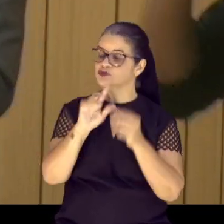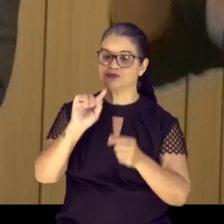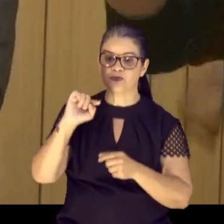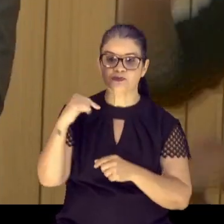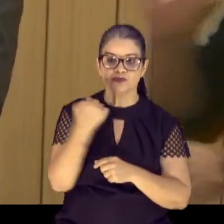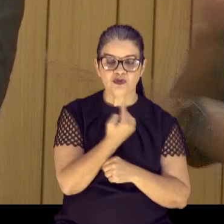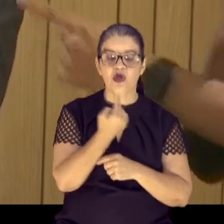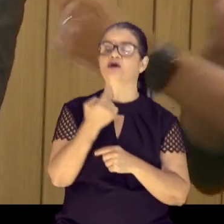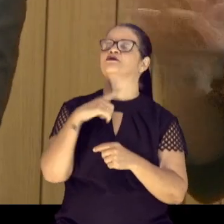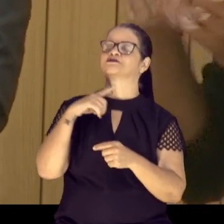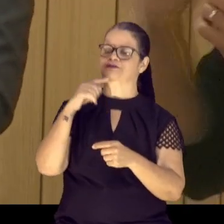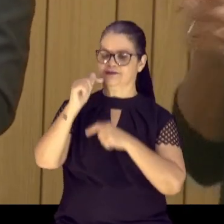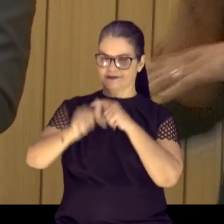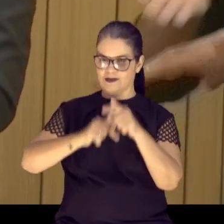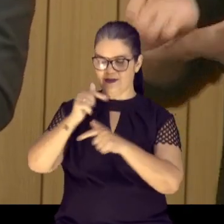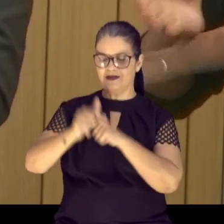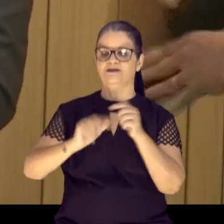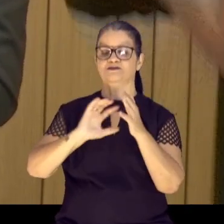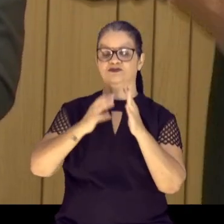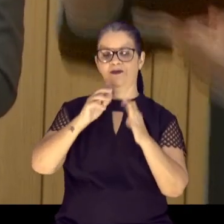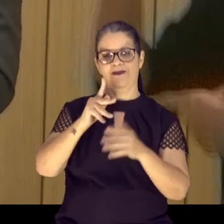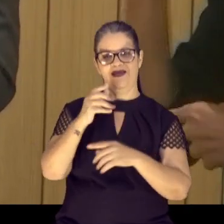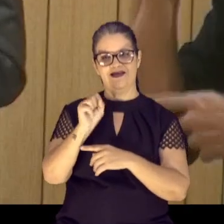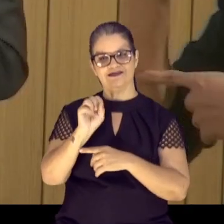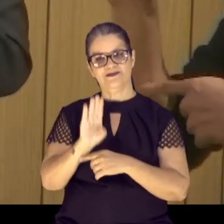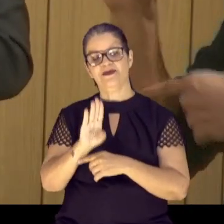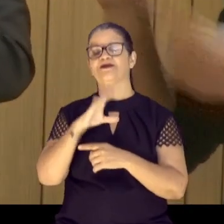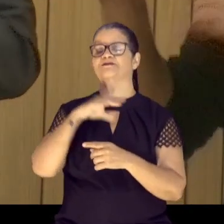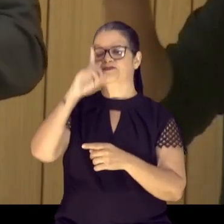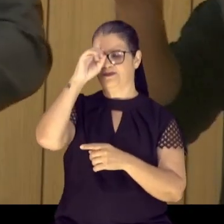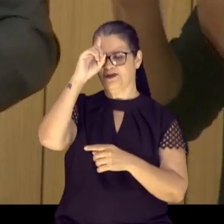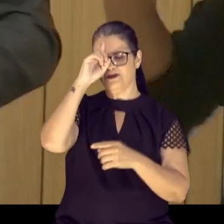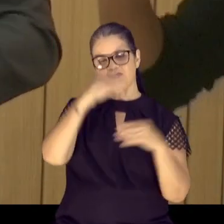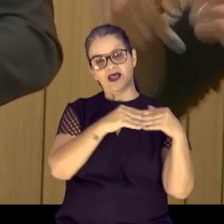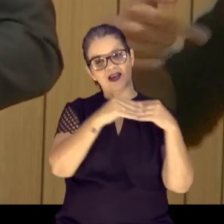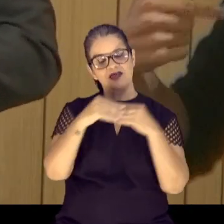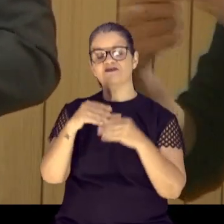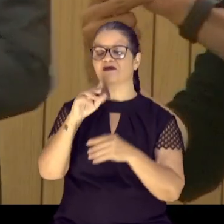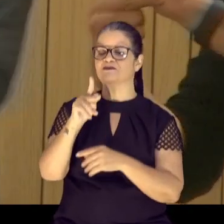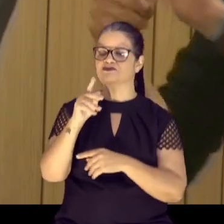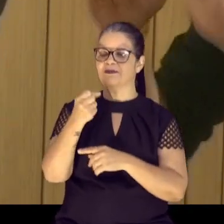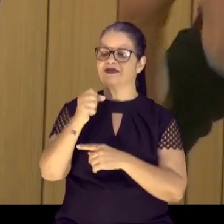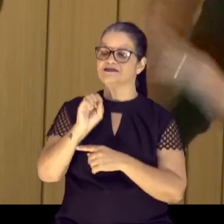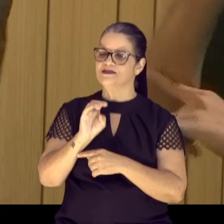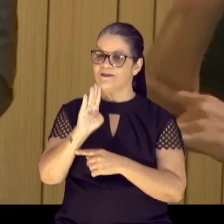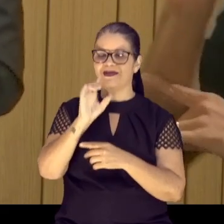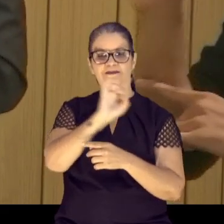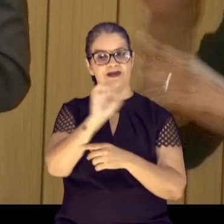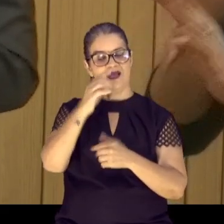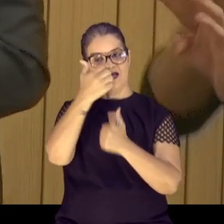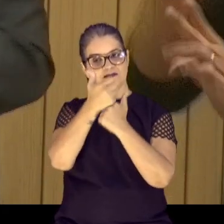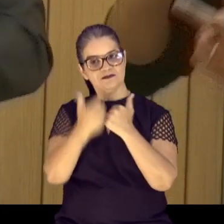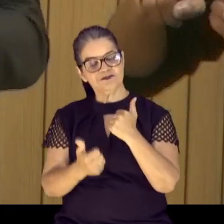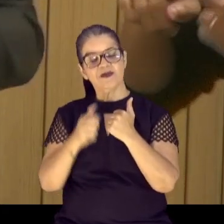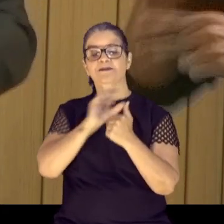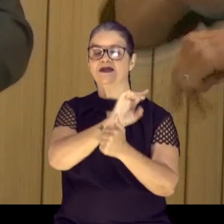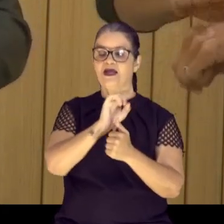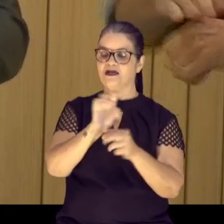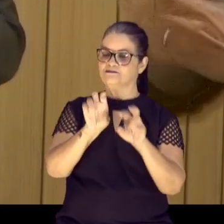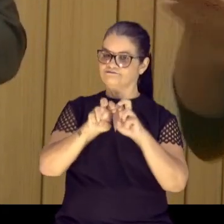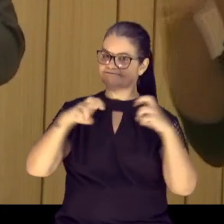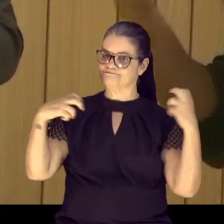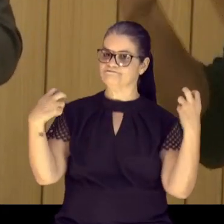que fazemos o PSB todo dia, nós levamos o PSB para cada conselho, para cada roda de diálogo, para